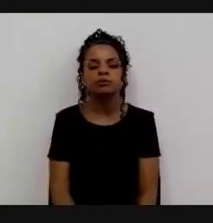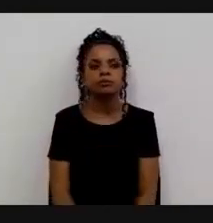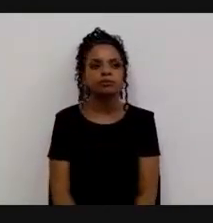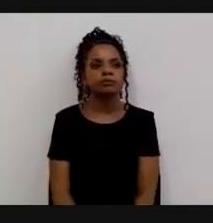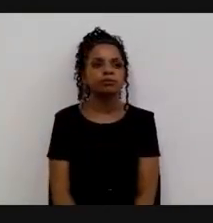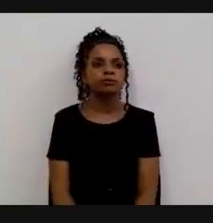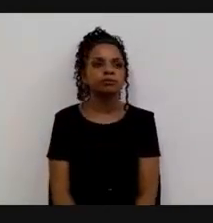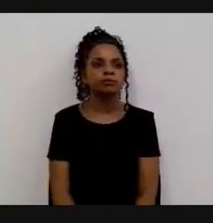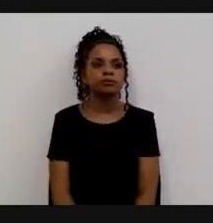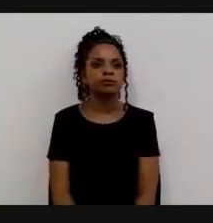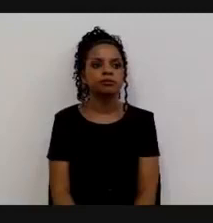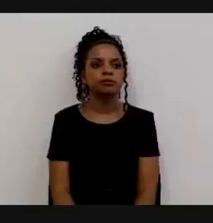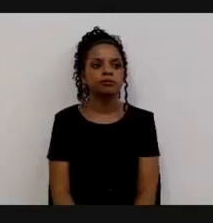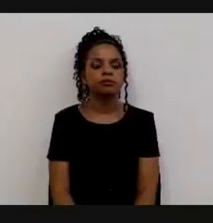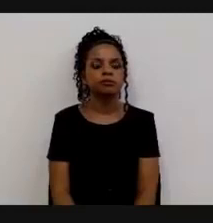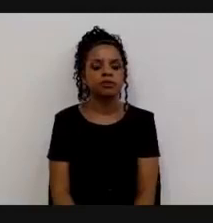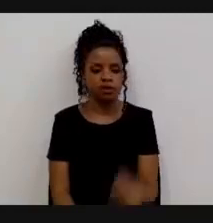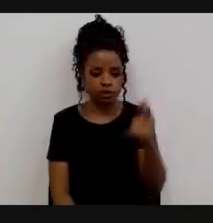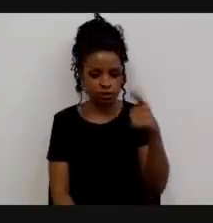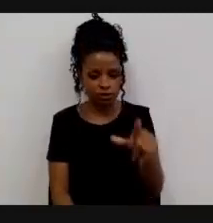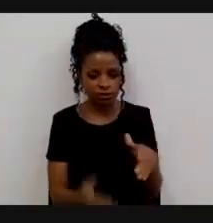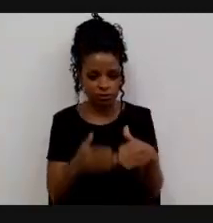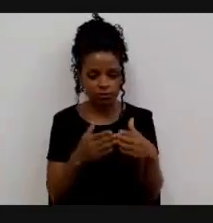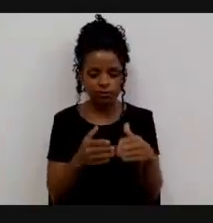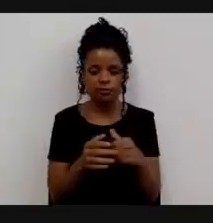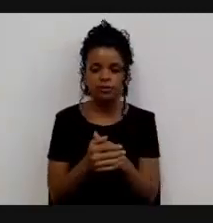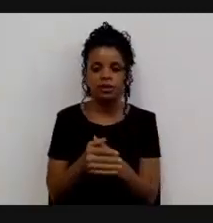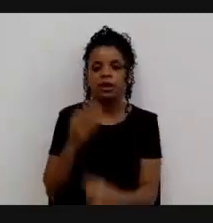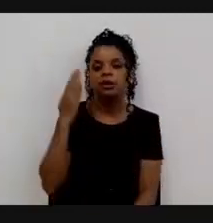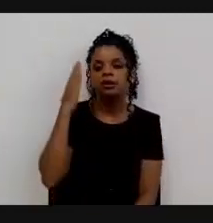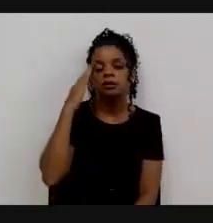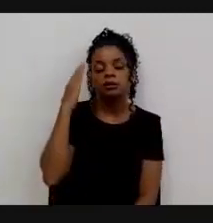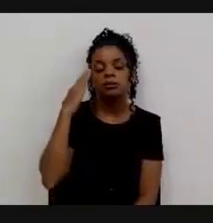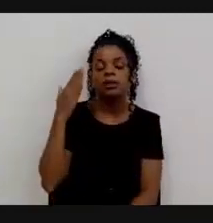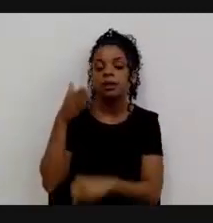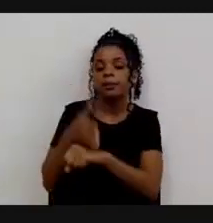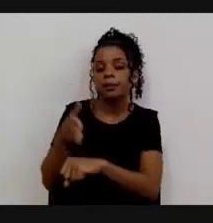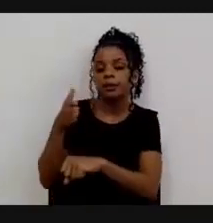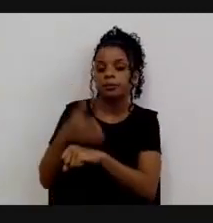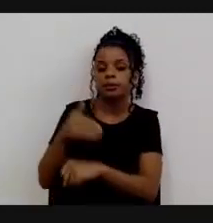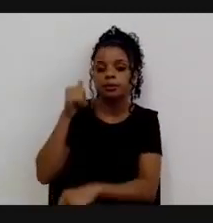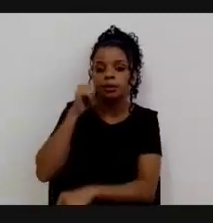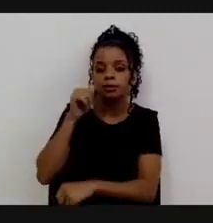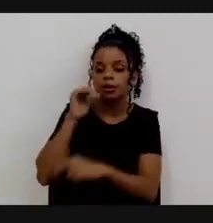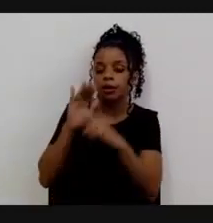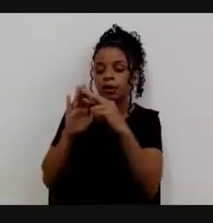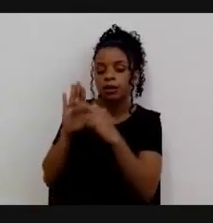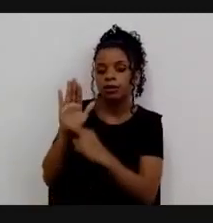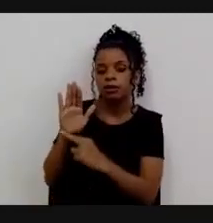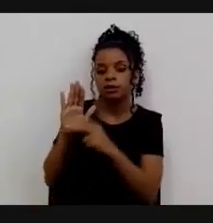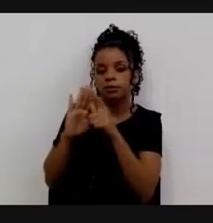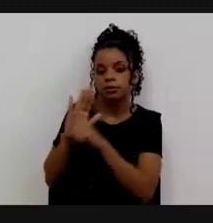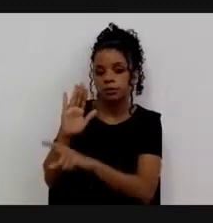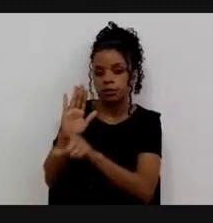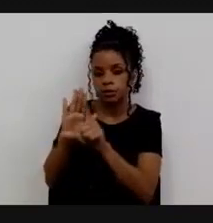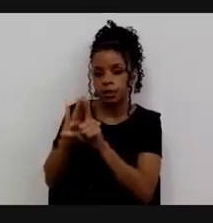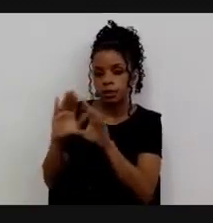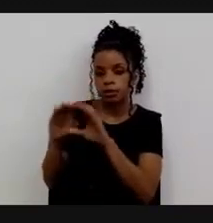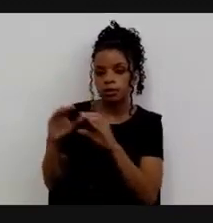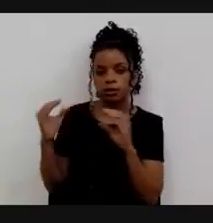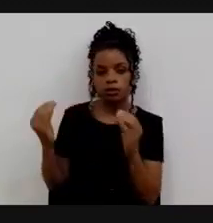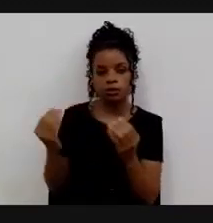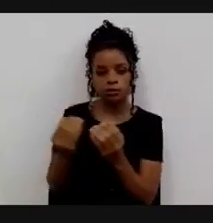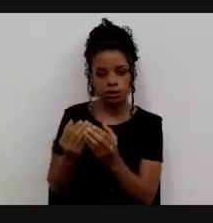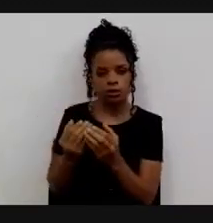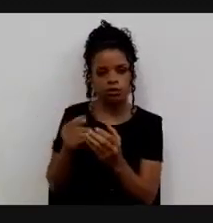repetir a pergunta, por favor? A pergunta queria saber se a participação das mulheres como relatoras de projetos nas comissões